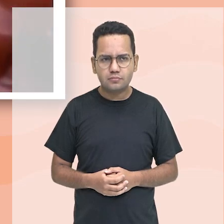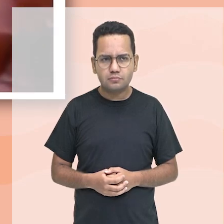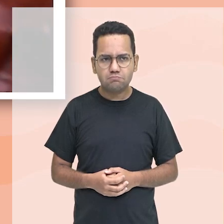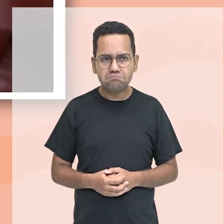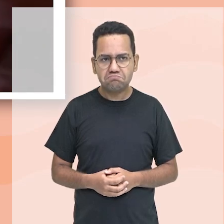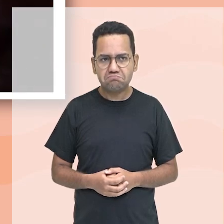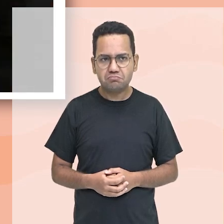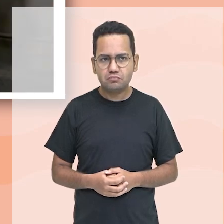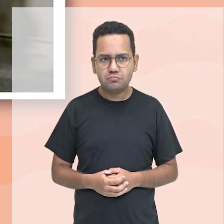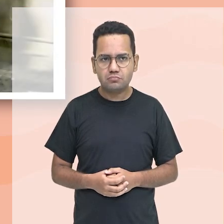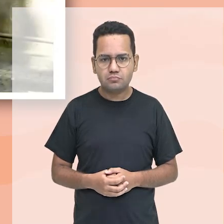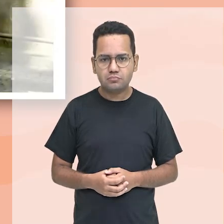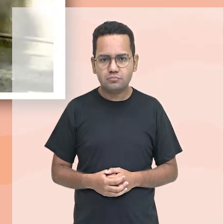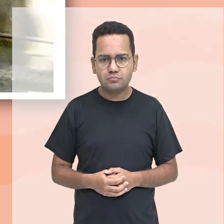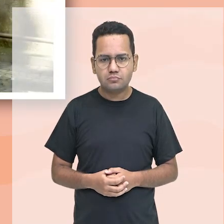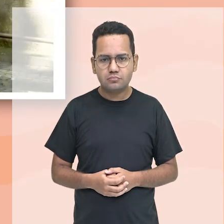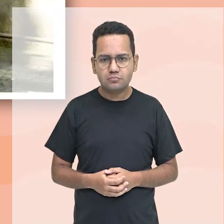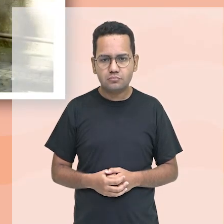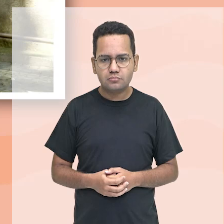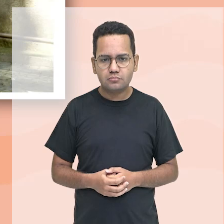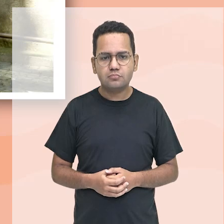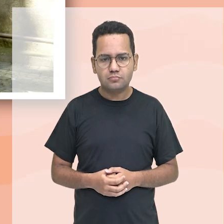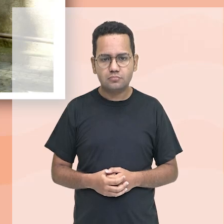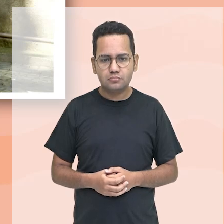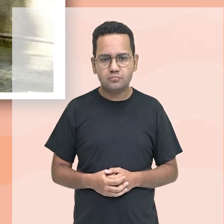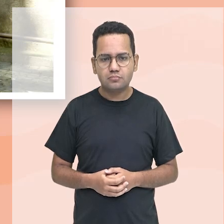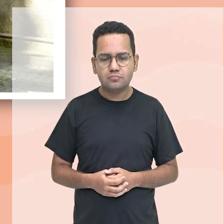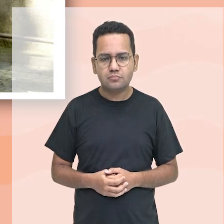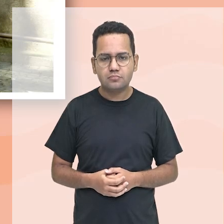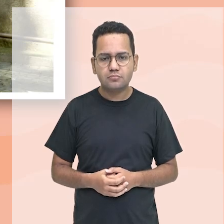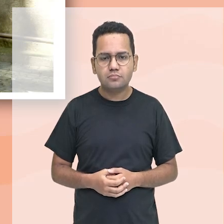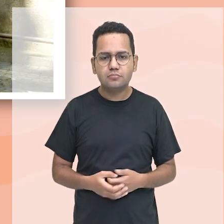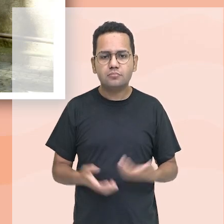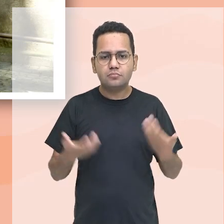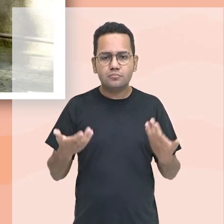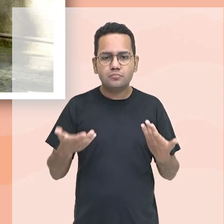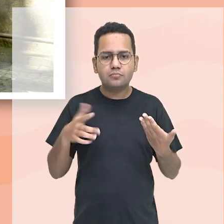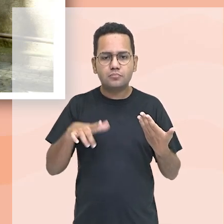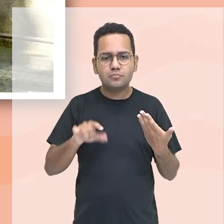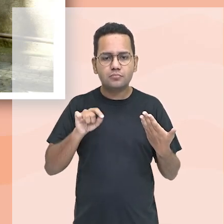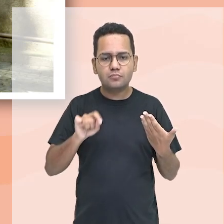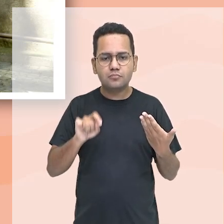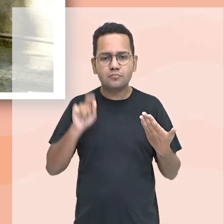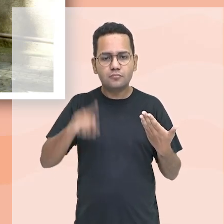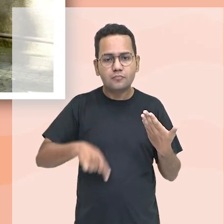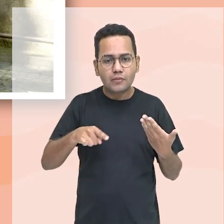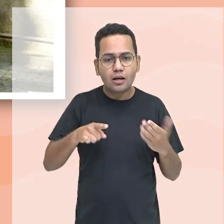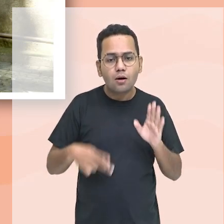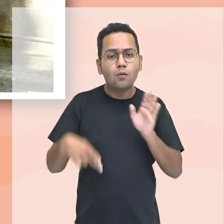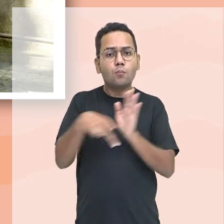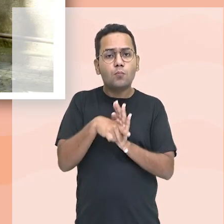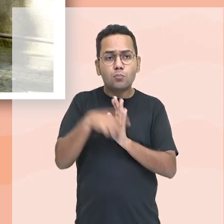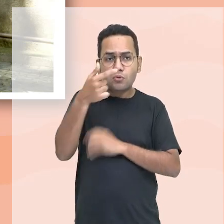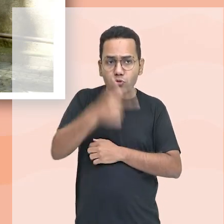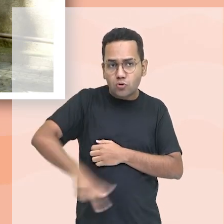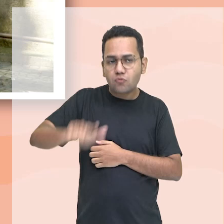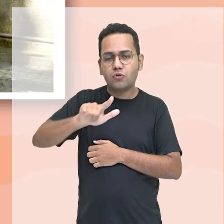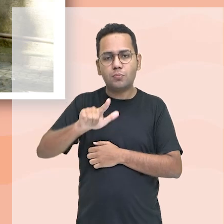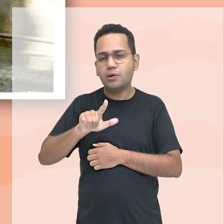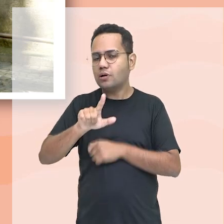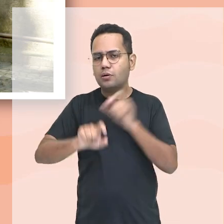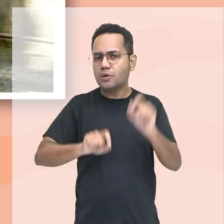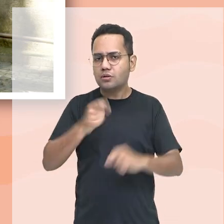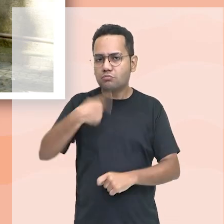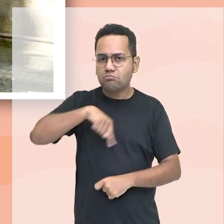sentido do que a gente tem dentro da acervo de Lille, né, está implicado nesse movimento de repatriação, né, que é a gente efetivamente